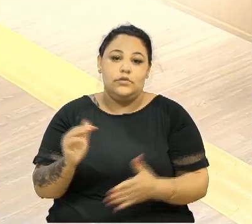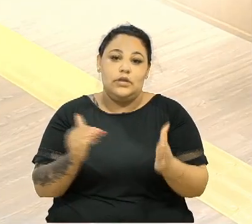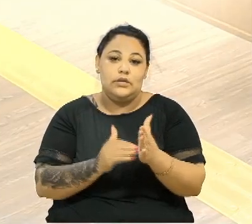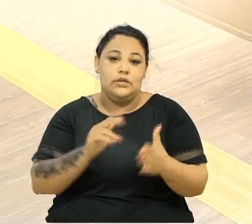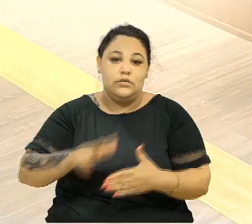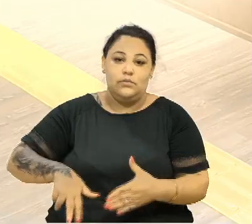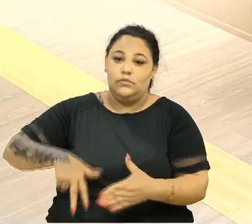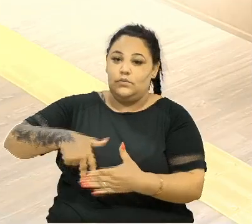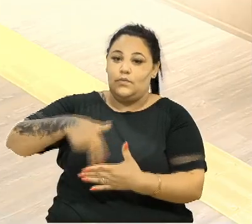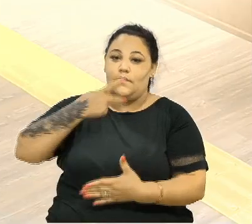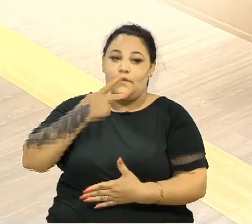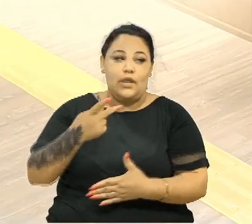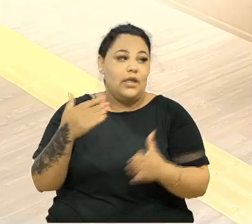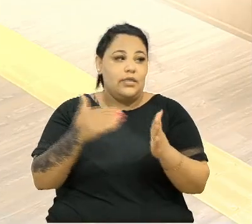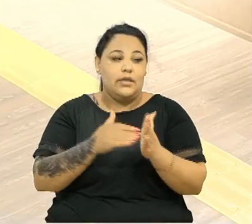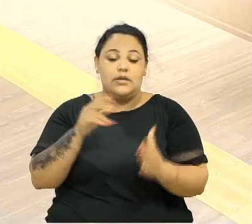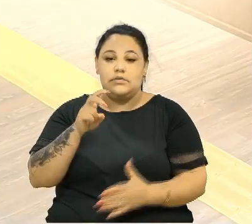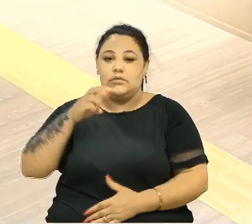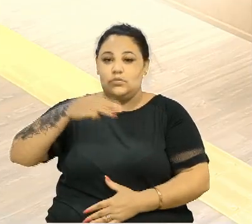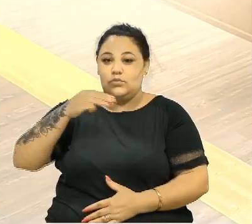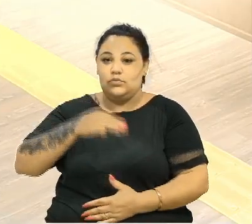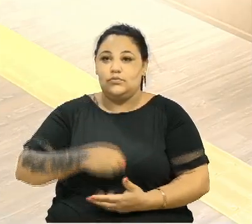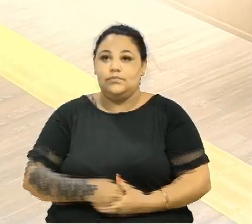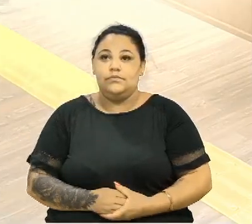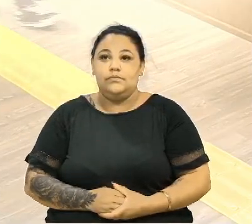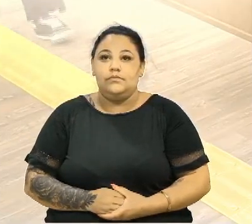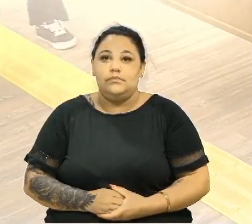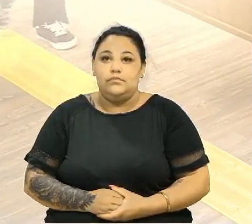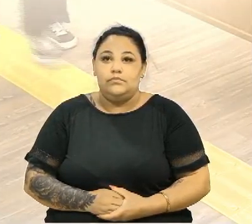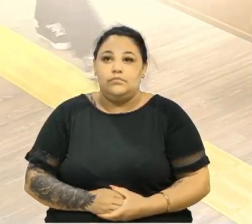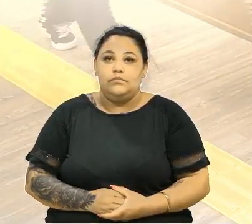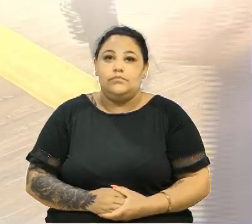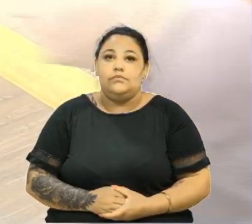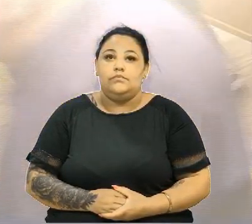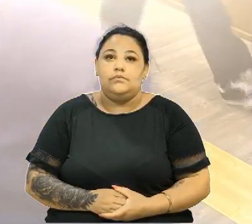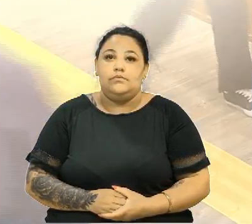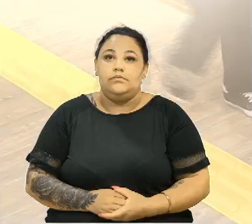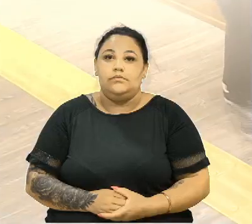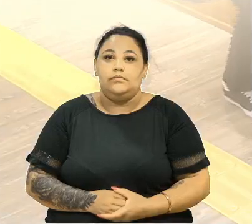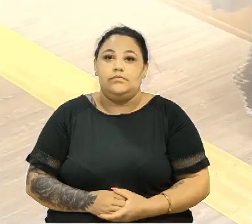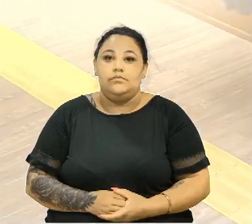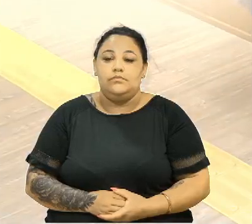a manifestação pelo tempo de até 5 minutos.